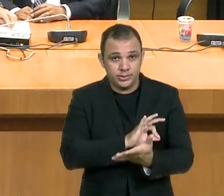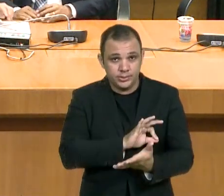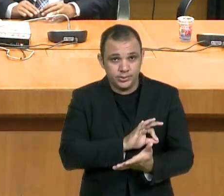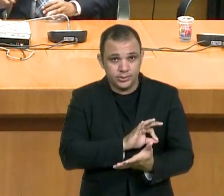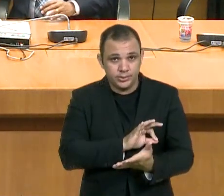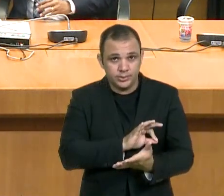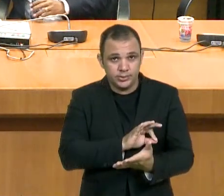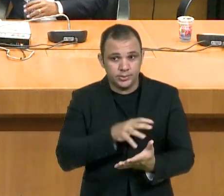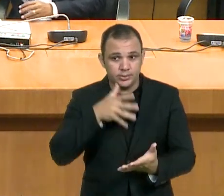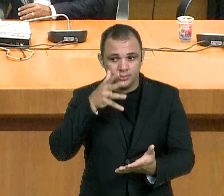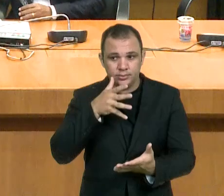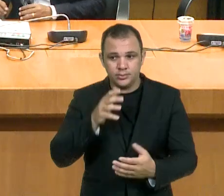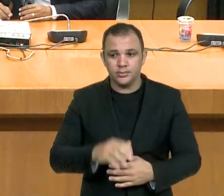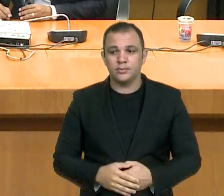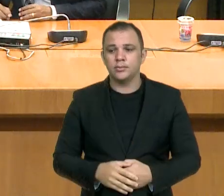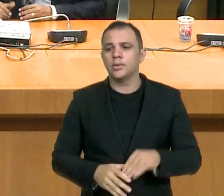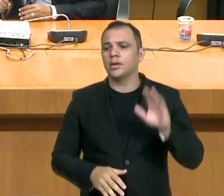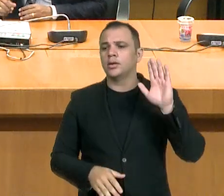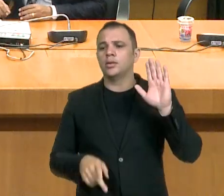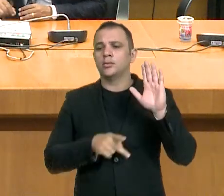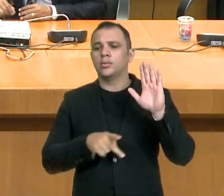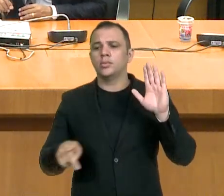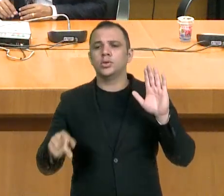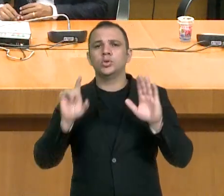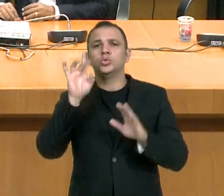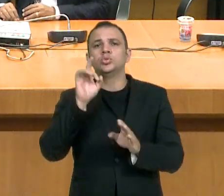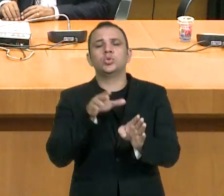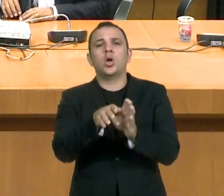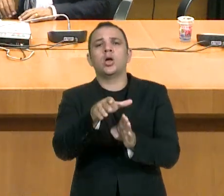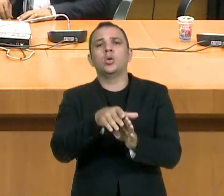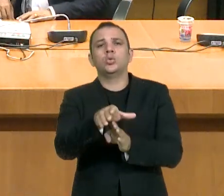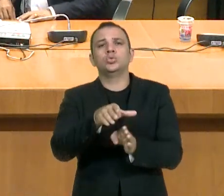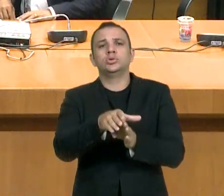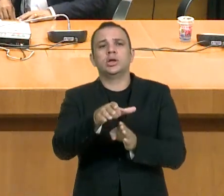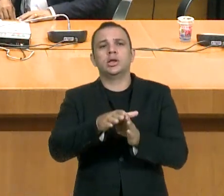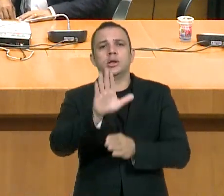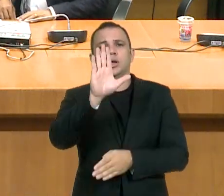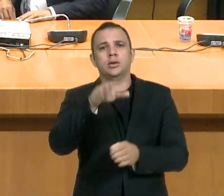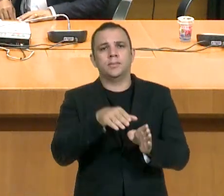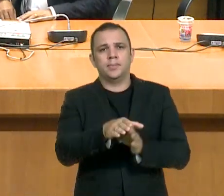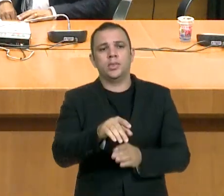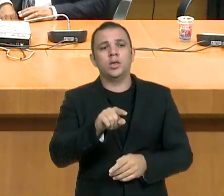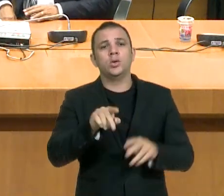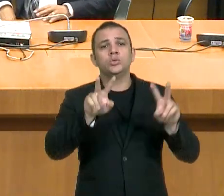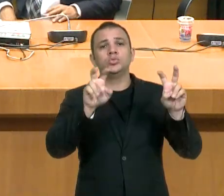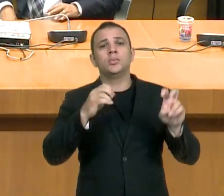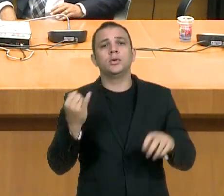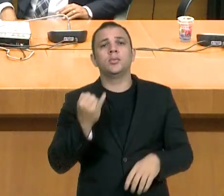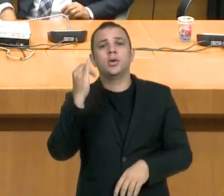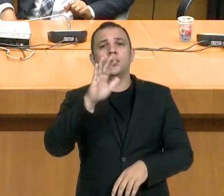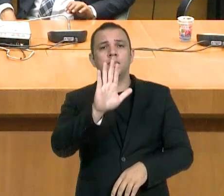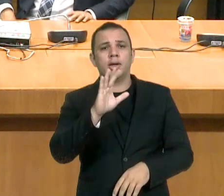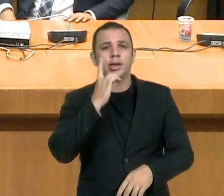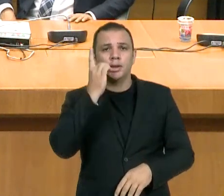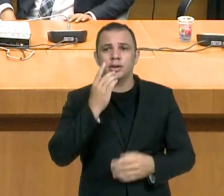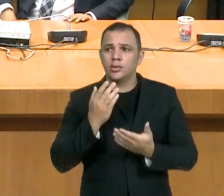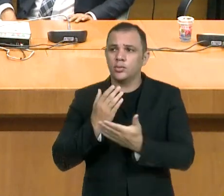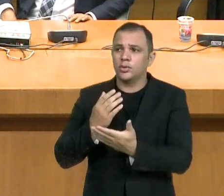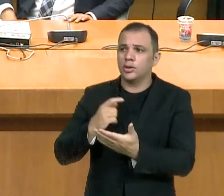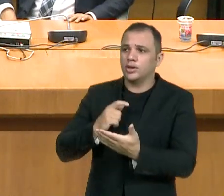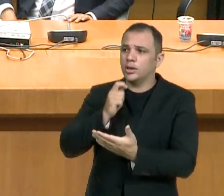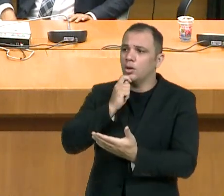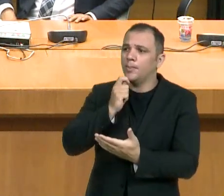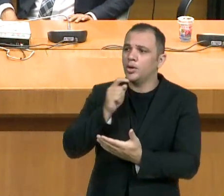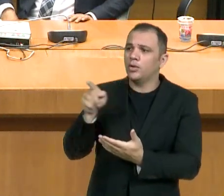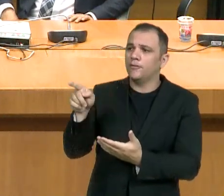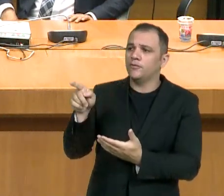Presidente, na verdade, só gostaria de encaminhar daqui mesmo rapidamente, né, sobre a importância, mas o deputado Arnaldo está com o microfone ligado. Por favor,